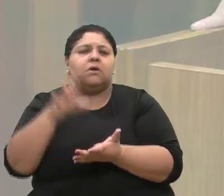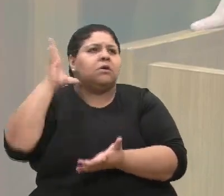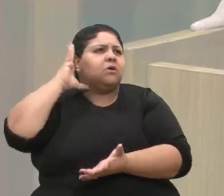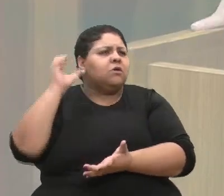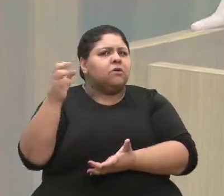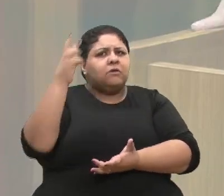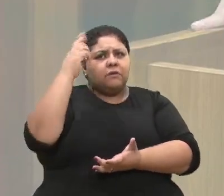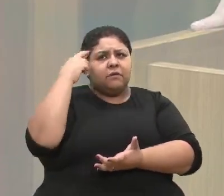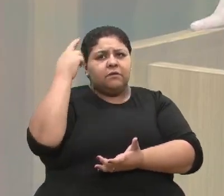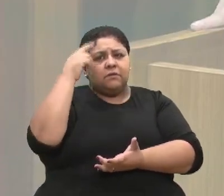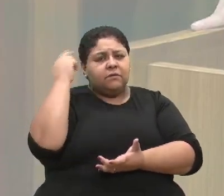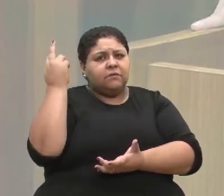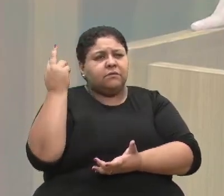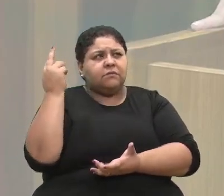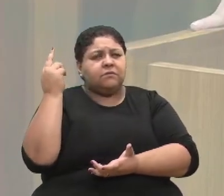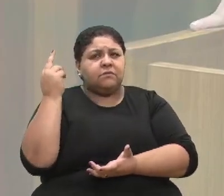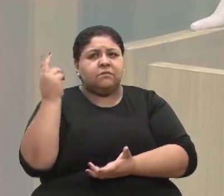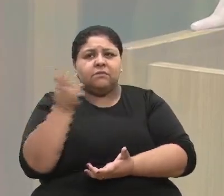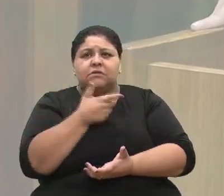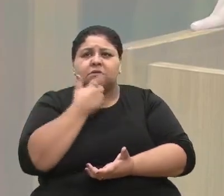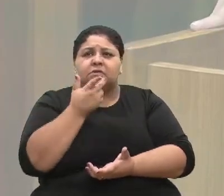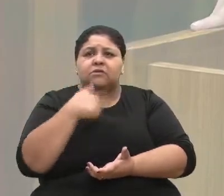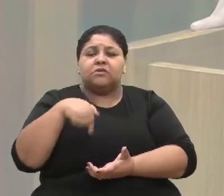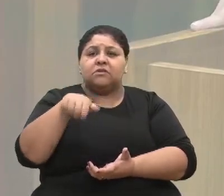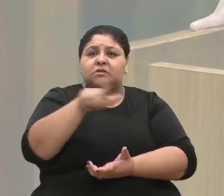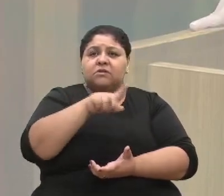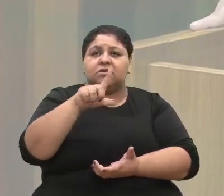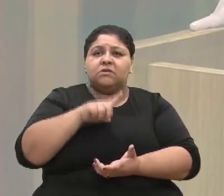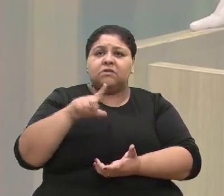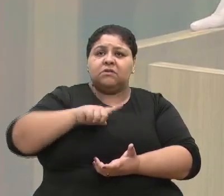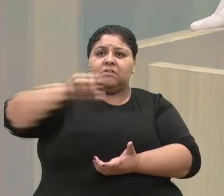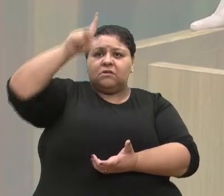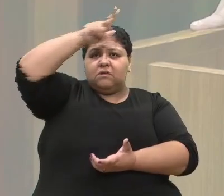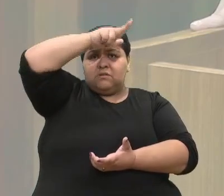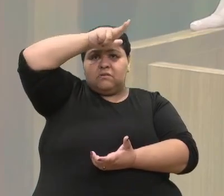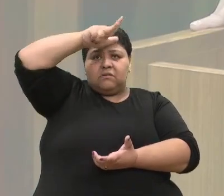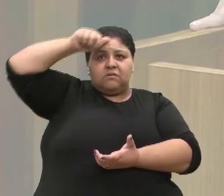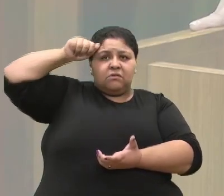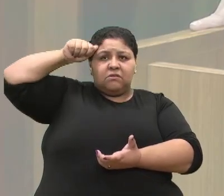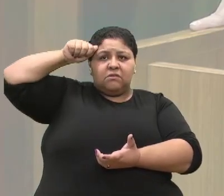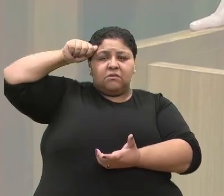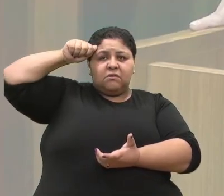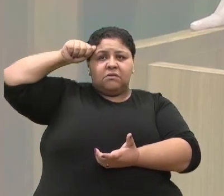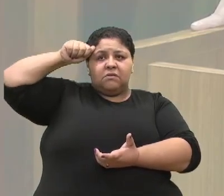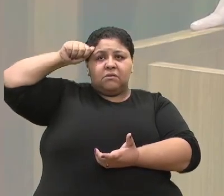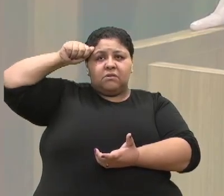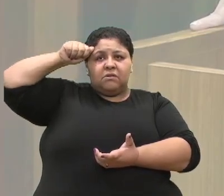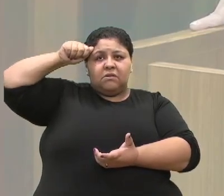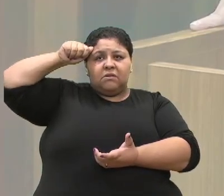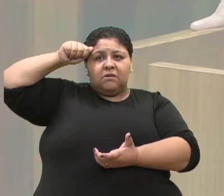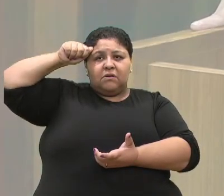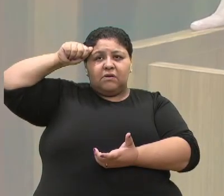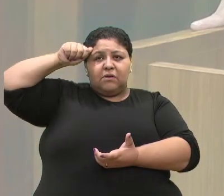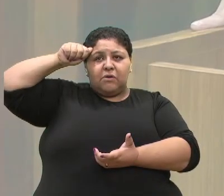Rafael Bueno dizer que nós tínhamos na prefeitura um passarinho, como é que era o